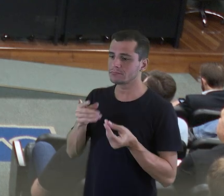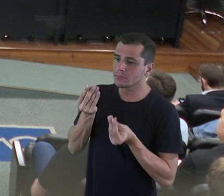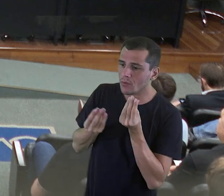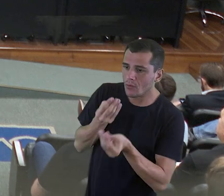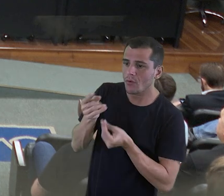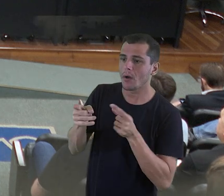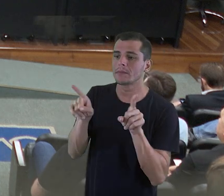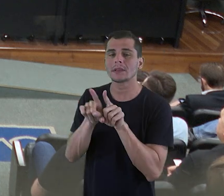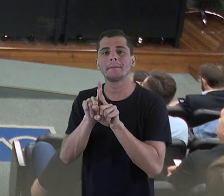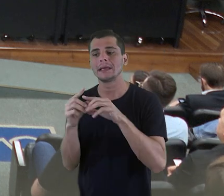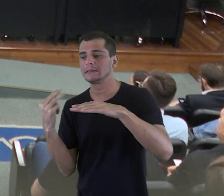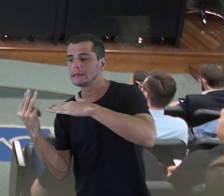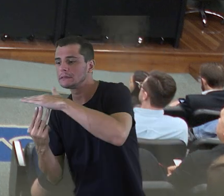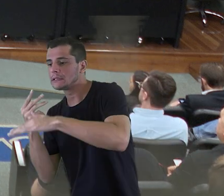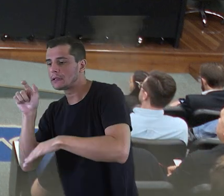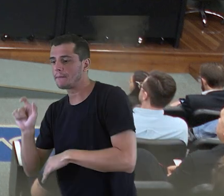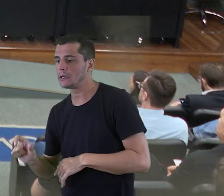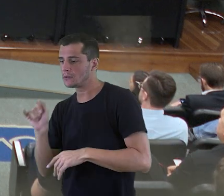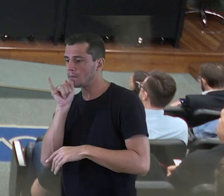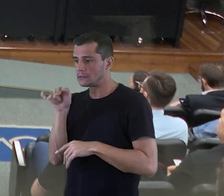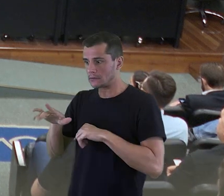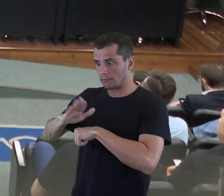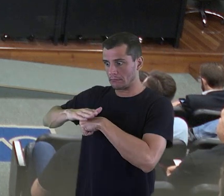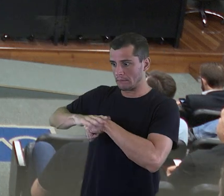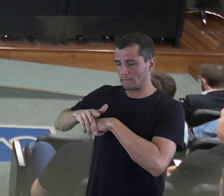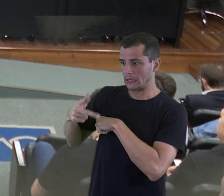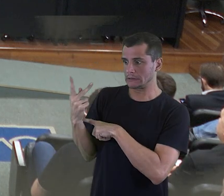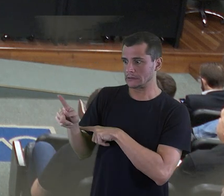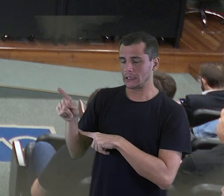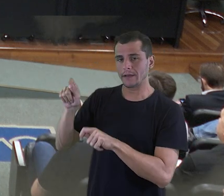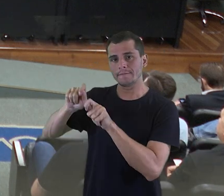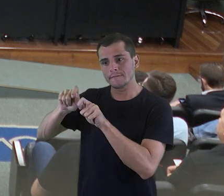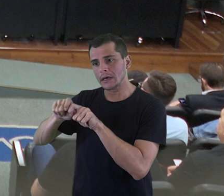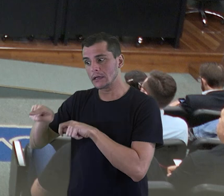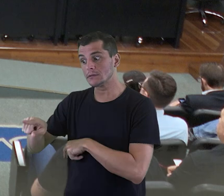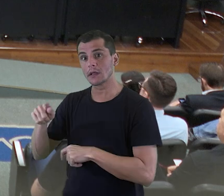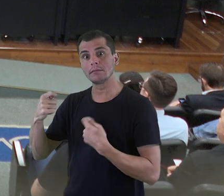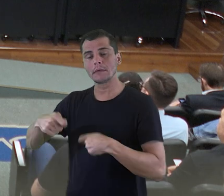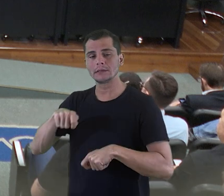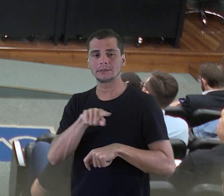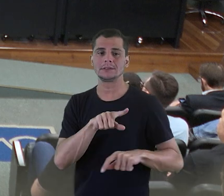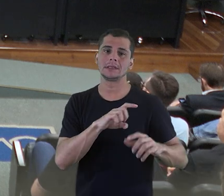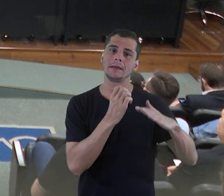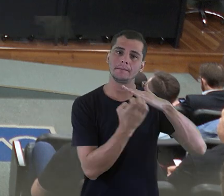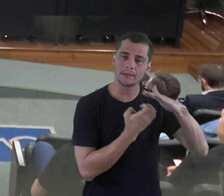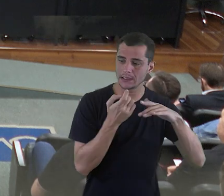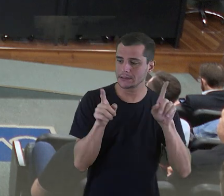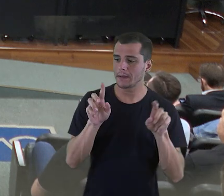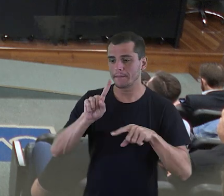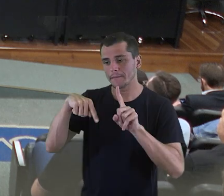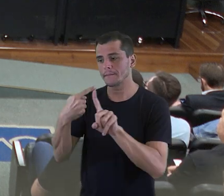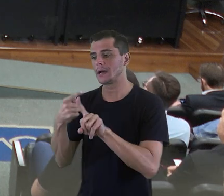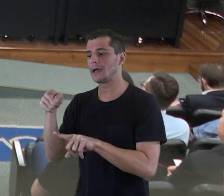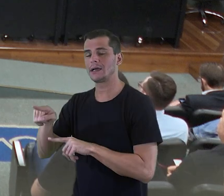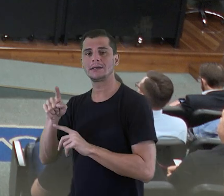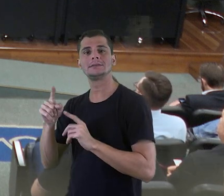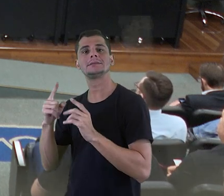responde a assembleia mas aí vocês vão perguntar tá eu já entendi quem responde mas e qual é o mínimo necessário